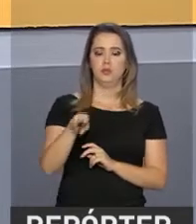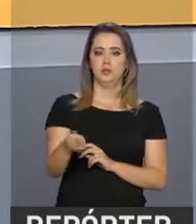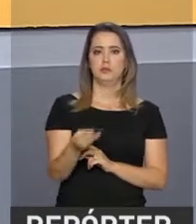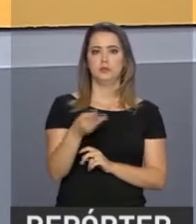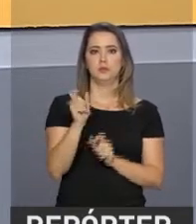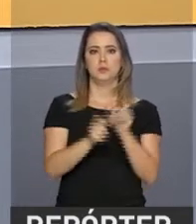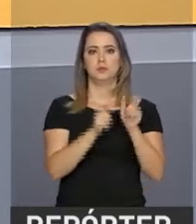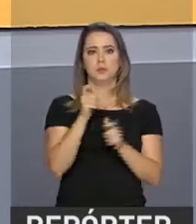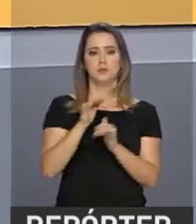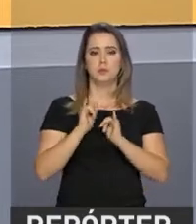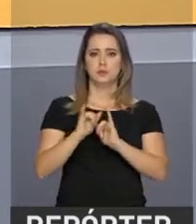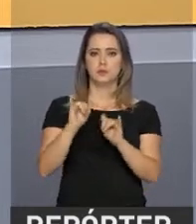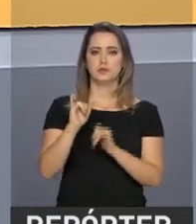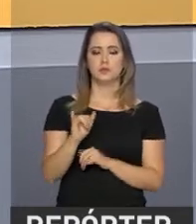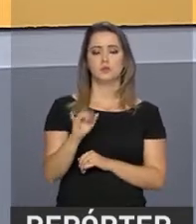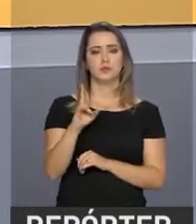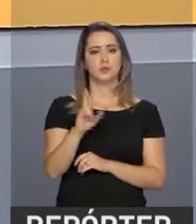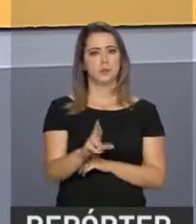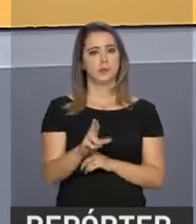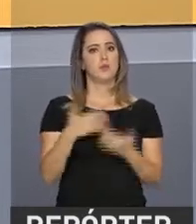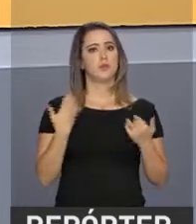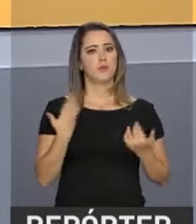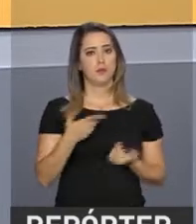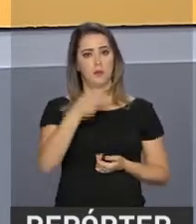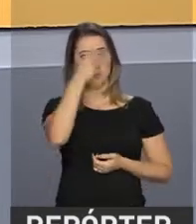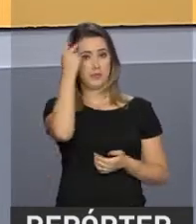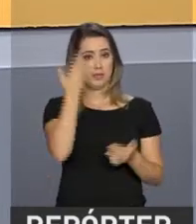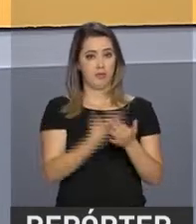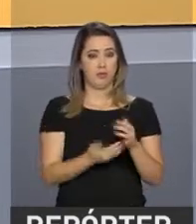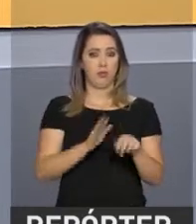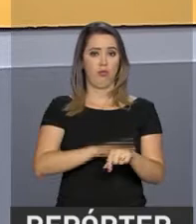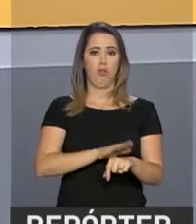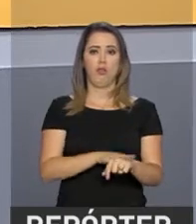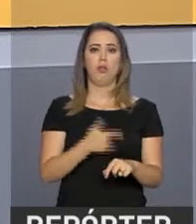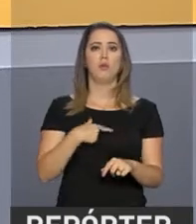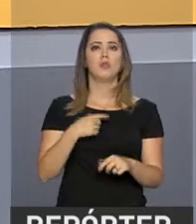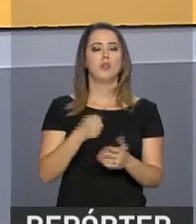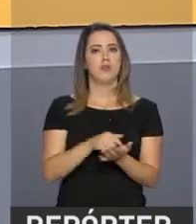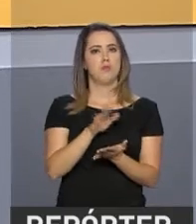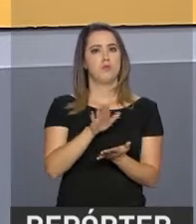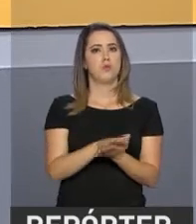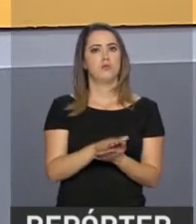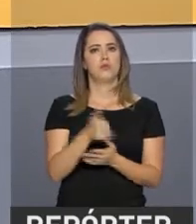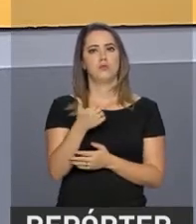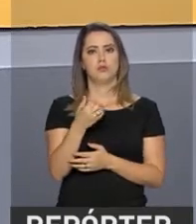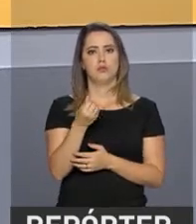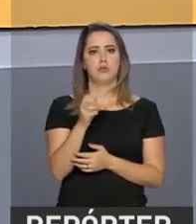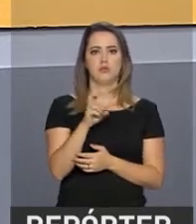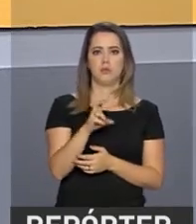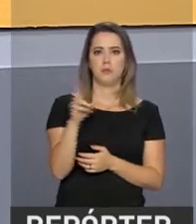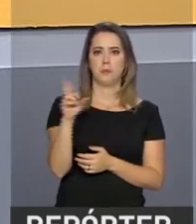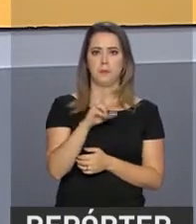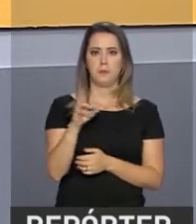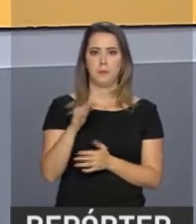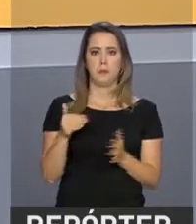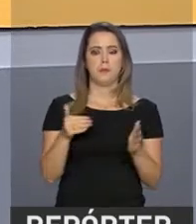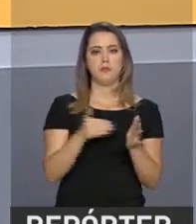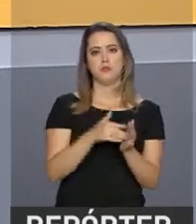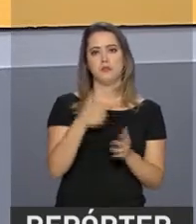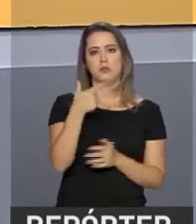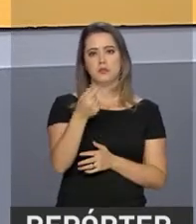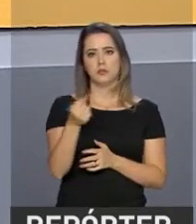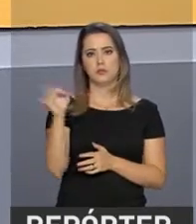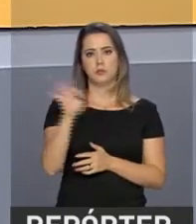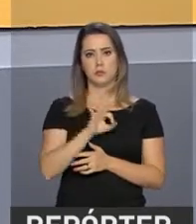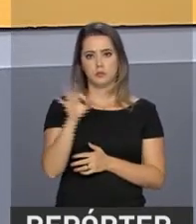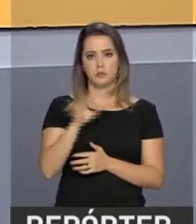mil contribuintes entreguem a declaração. Quem perder o prazo está sujeito a multa mínima de R$ 165,00 e